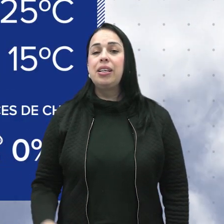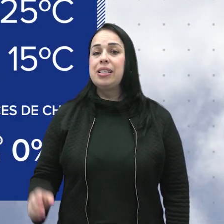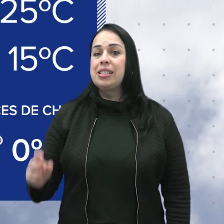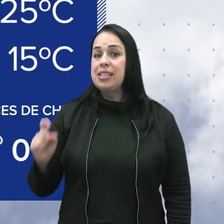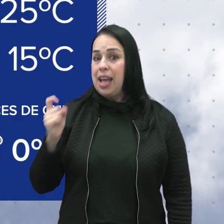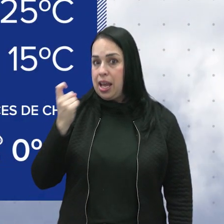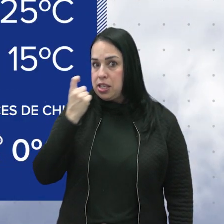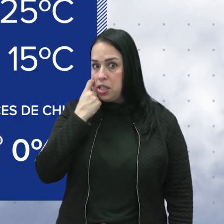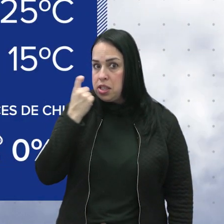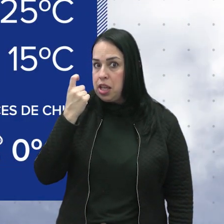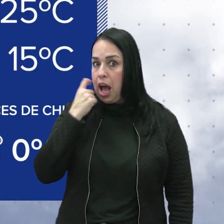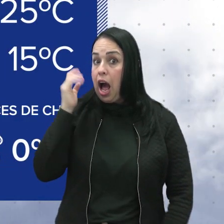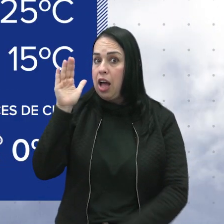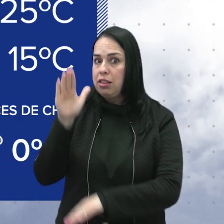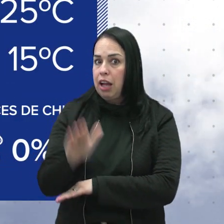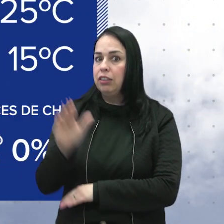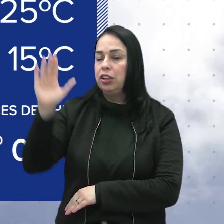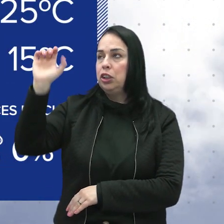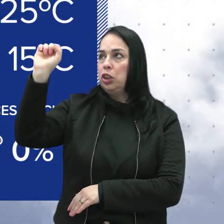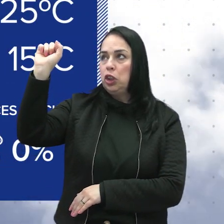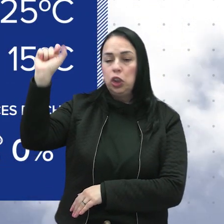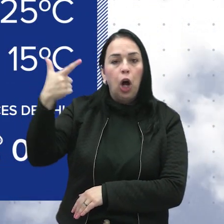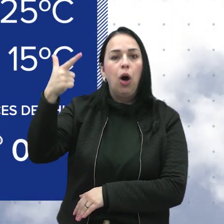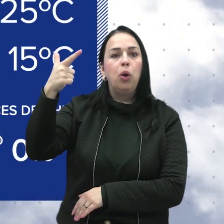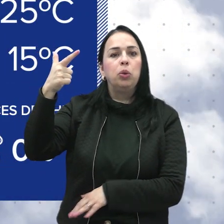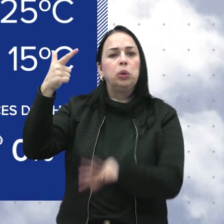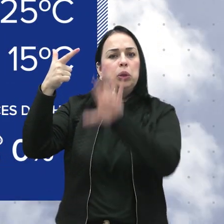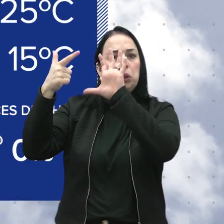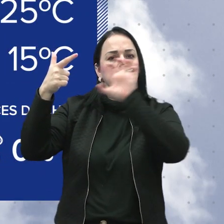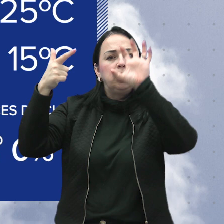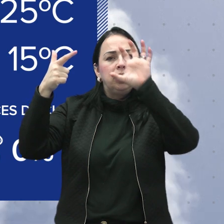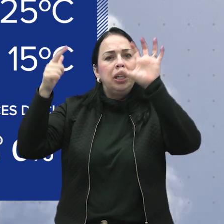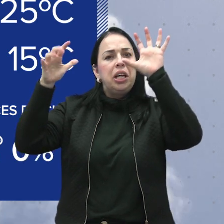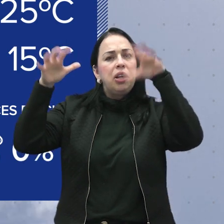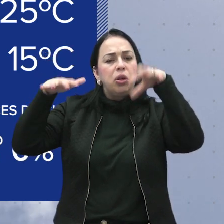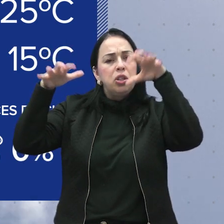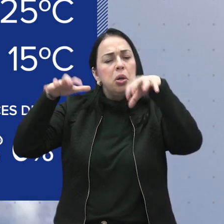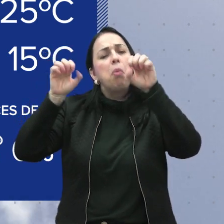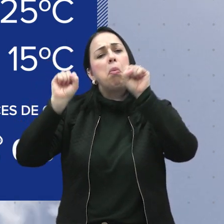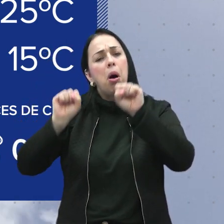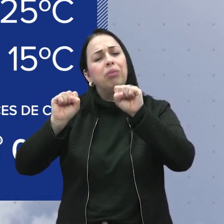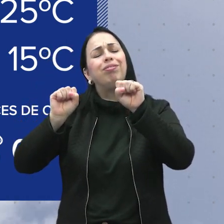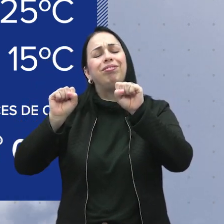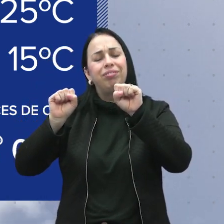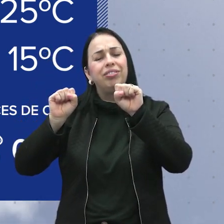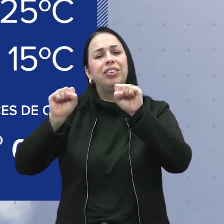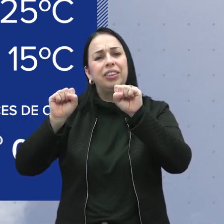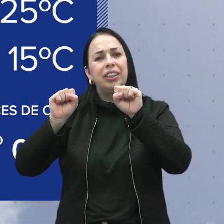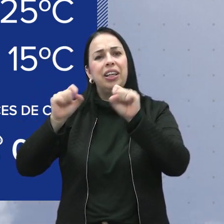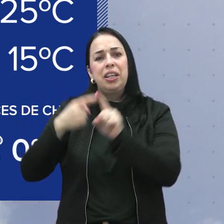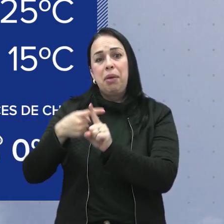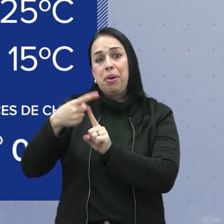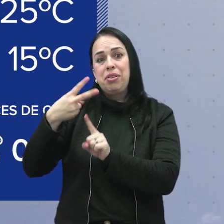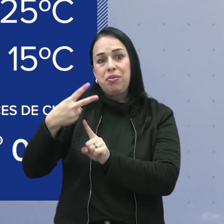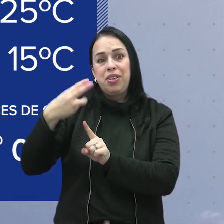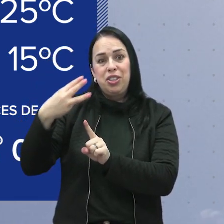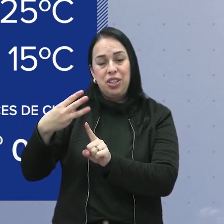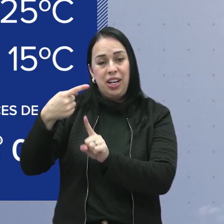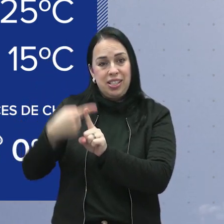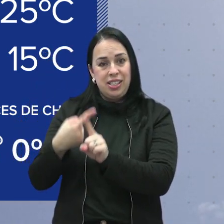A tarde de sexta-feira será de sol, com aumento de nuvens no céu. À noite, a previsão é de chuva. A máxima será de